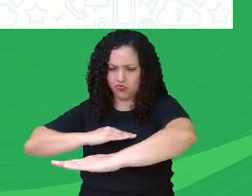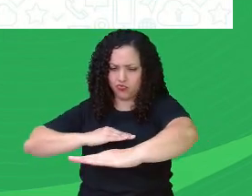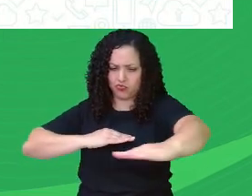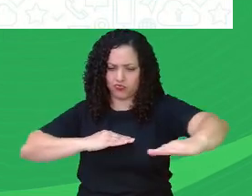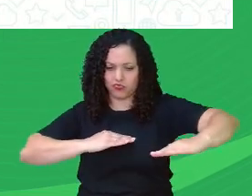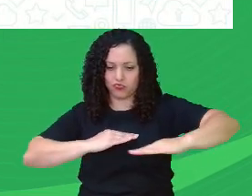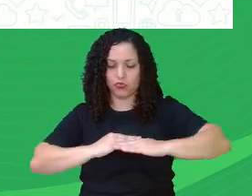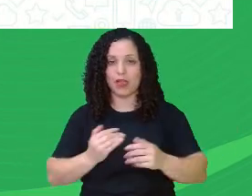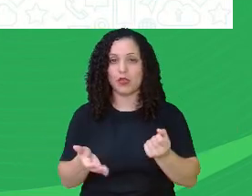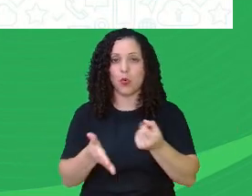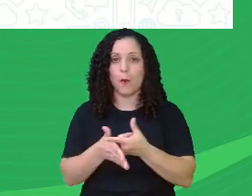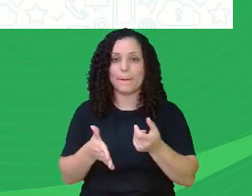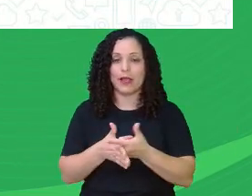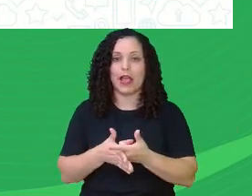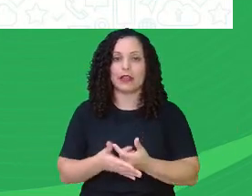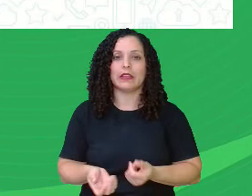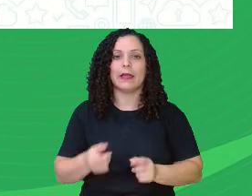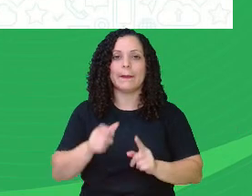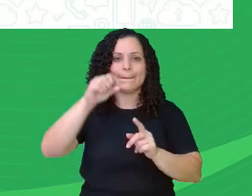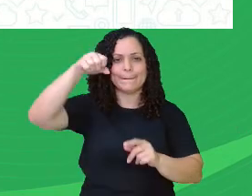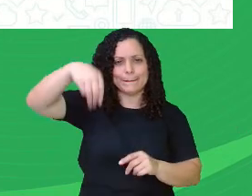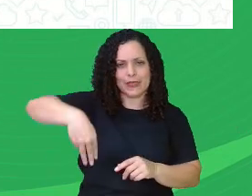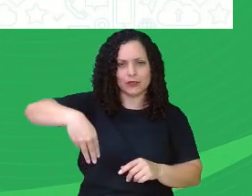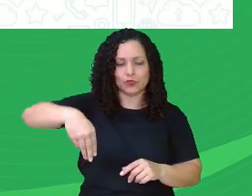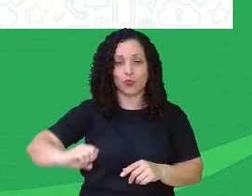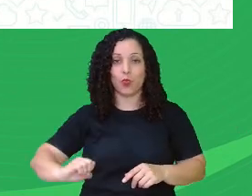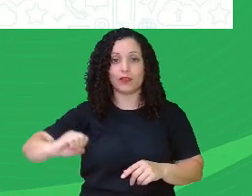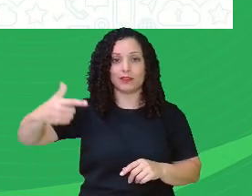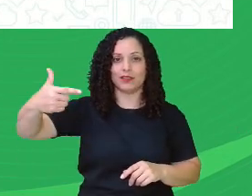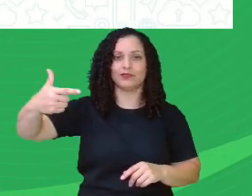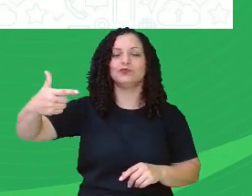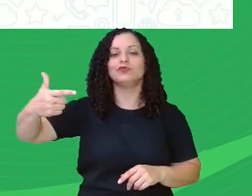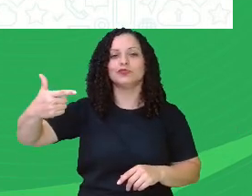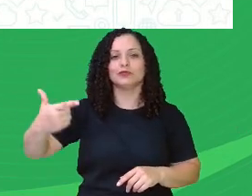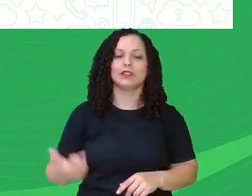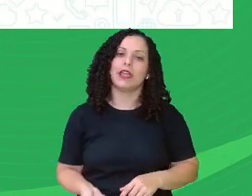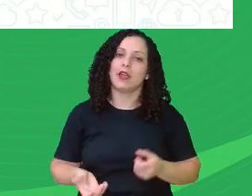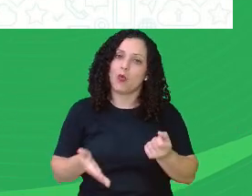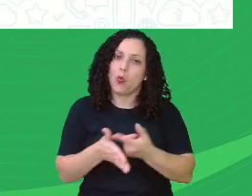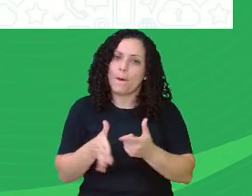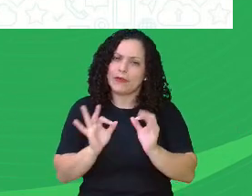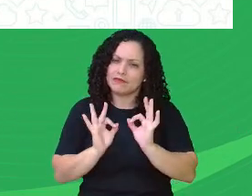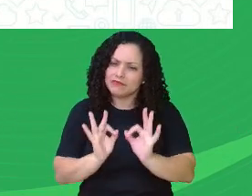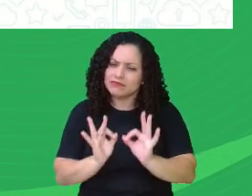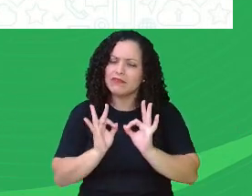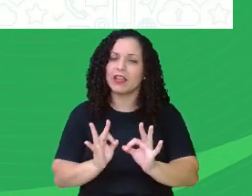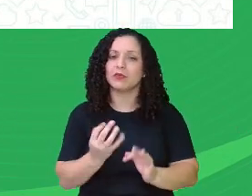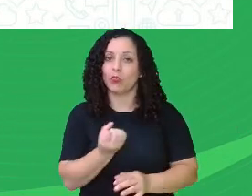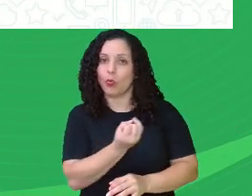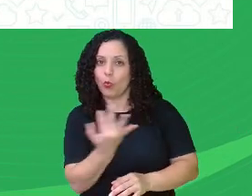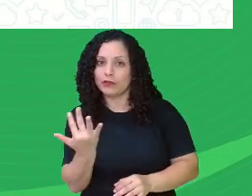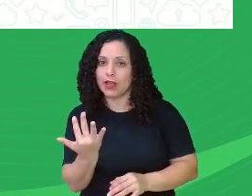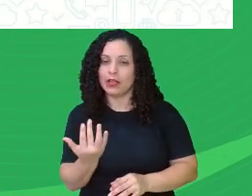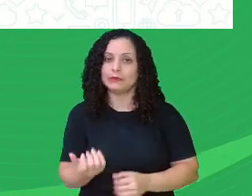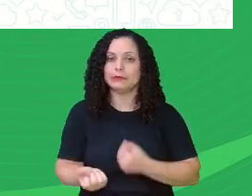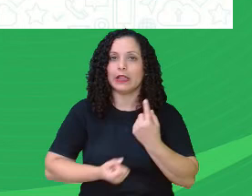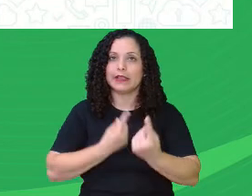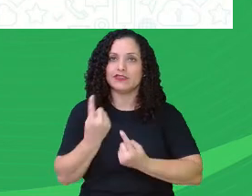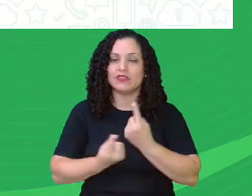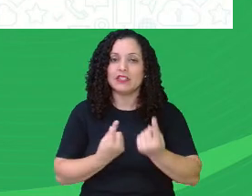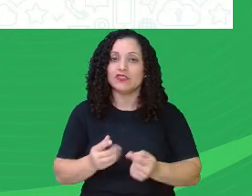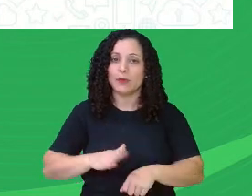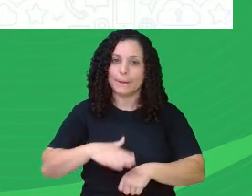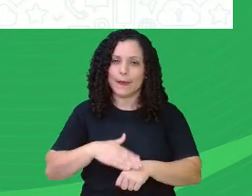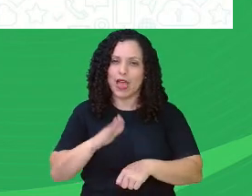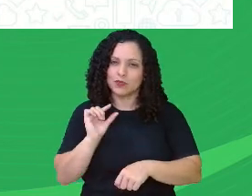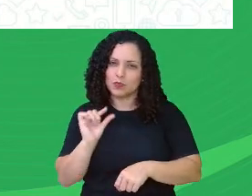metros quadrados aqui, para você não comprar nem a mais, nem a menos, ou comprar um pouquinho só a mais, caso quebre alguma na hora que